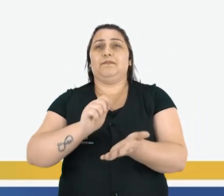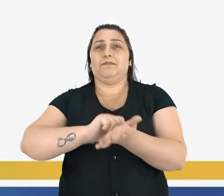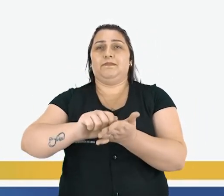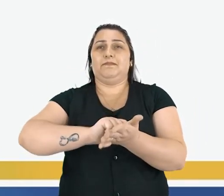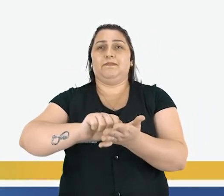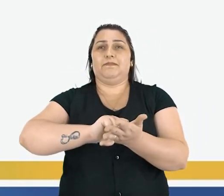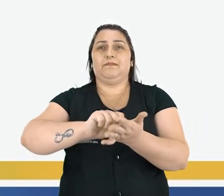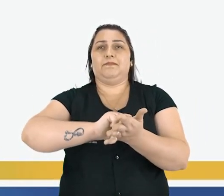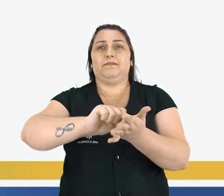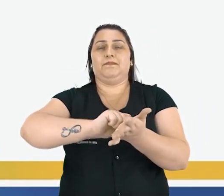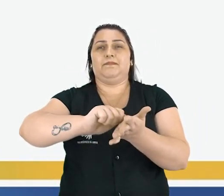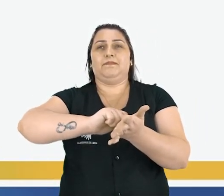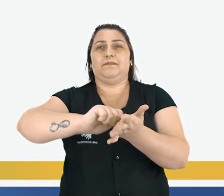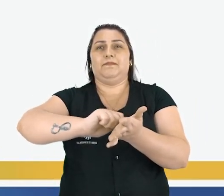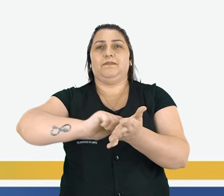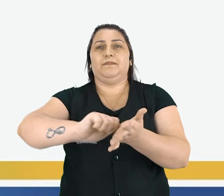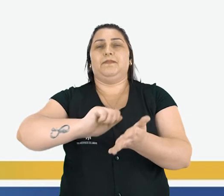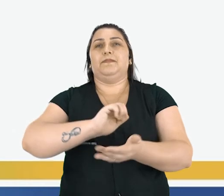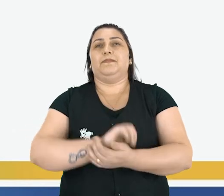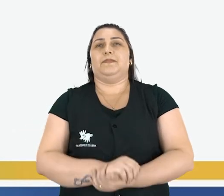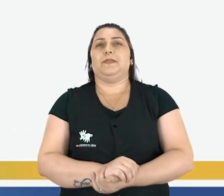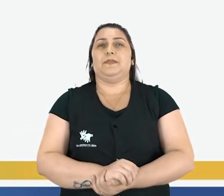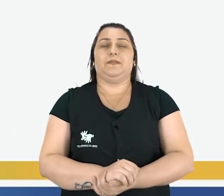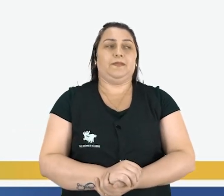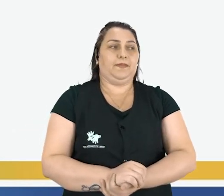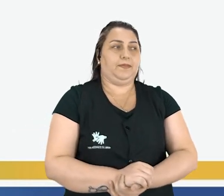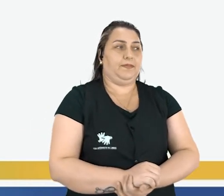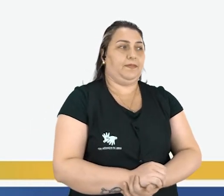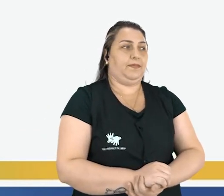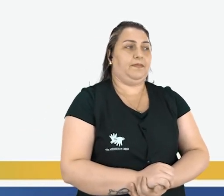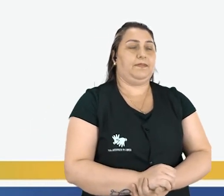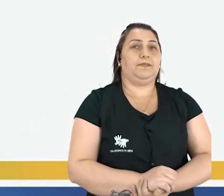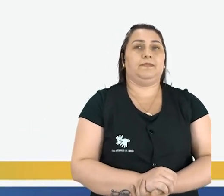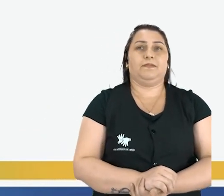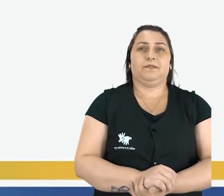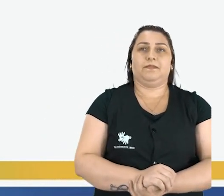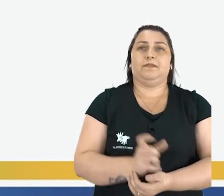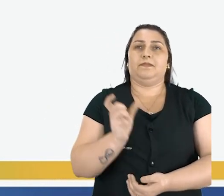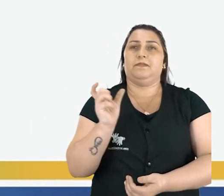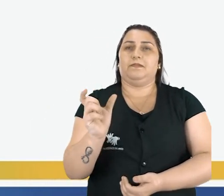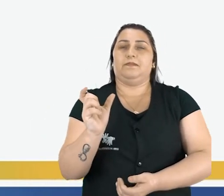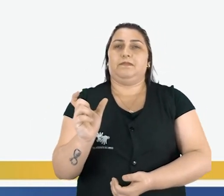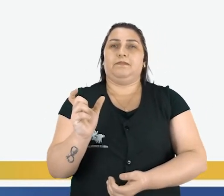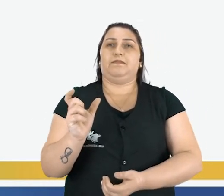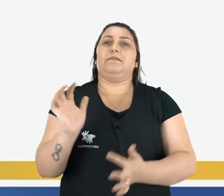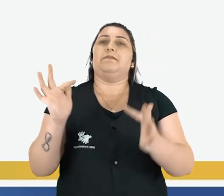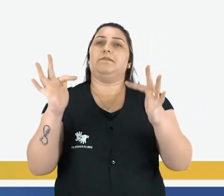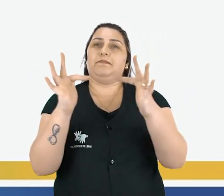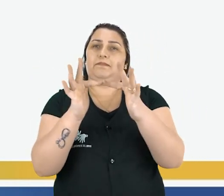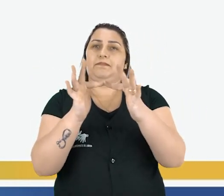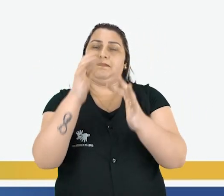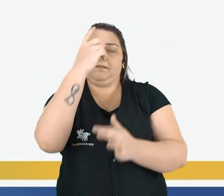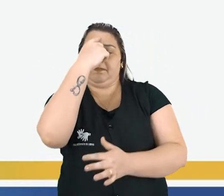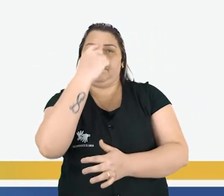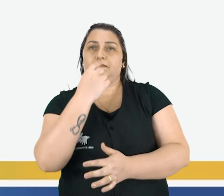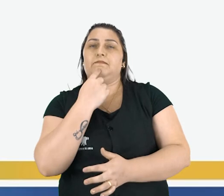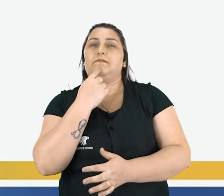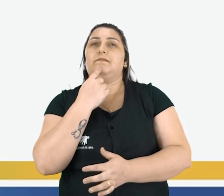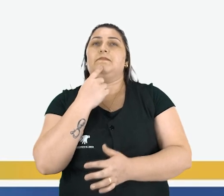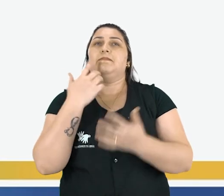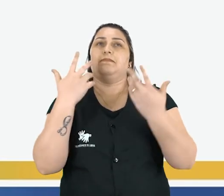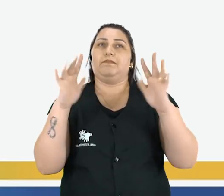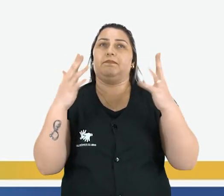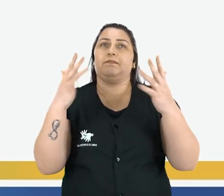formar outro som já temos aí a palavra borracha Esta é a palavra que corresponde a imagem